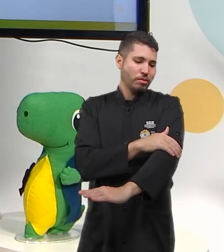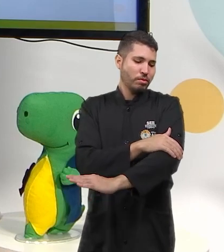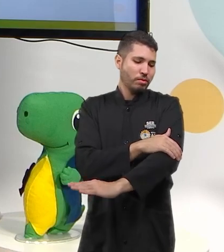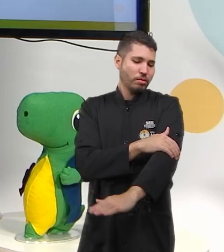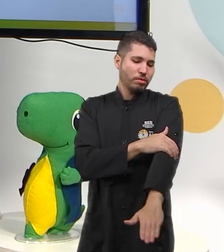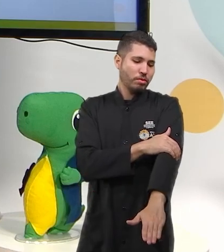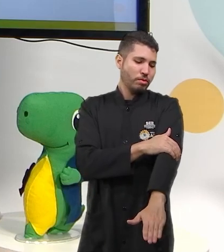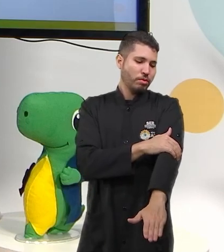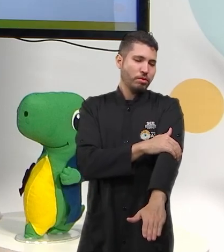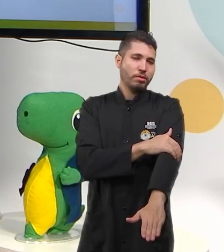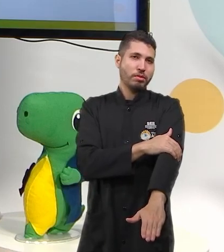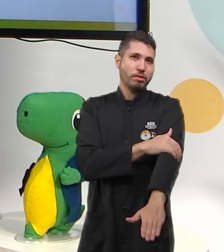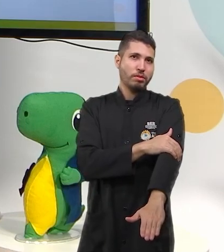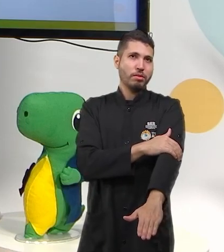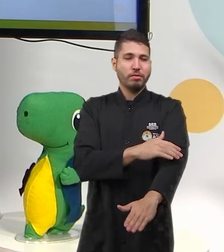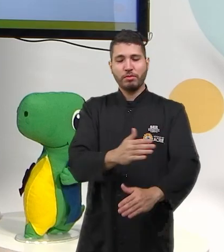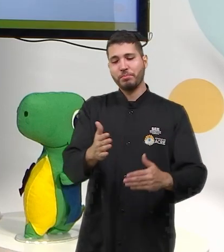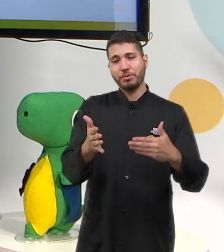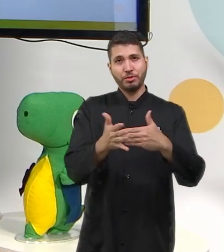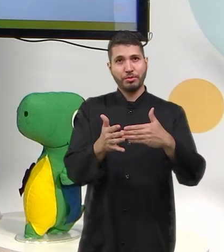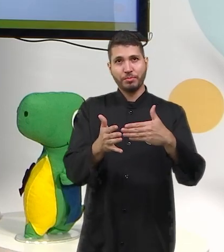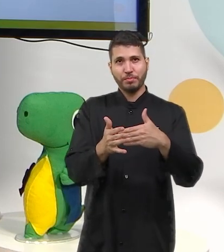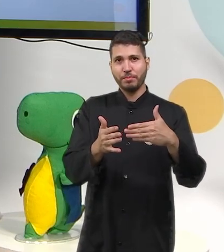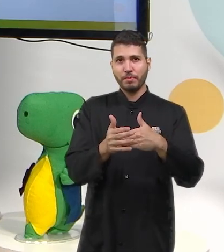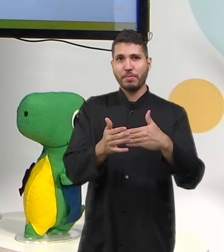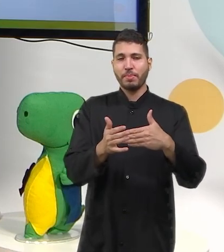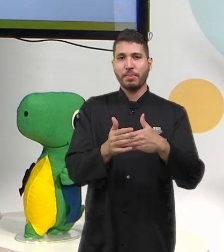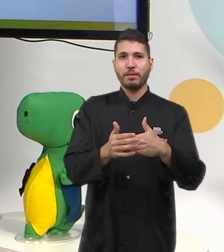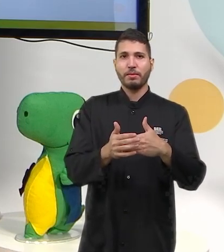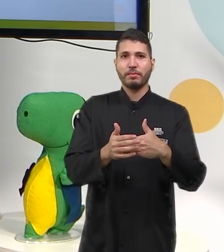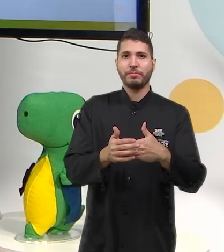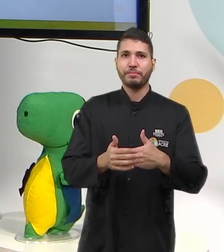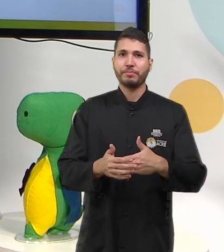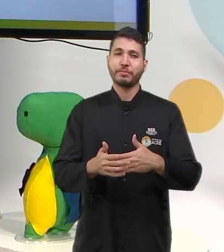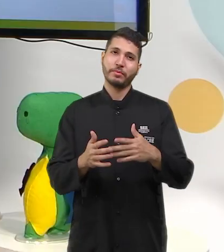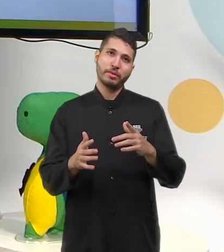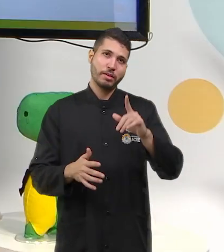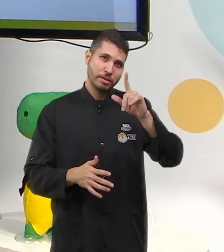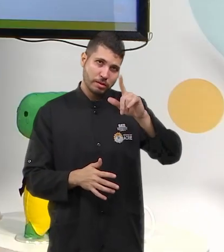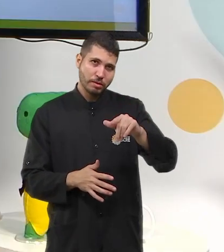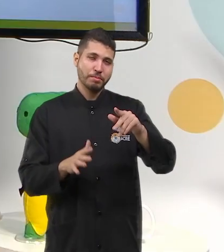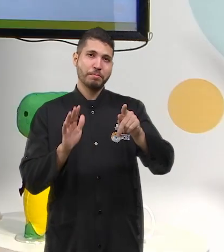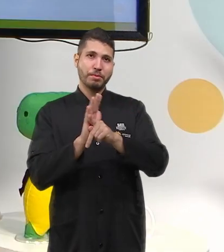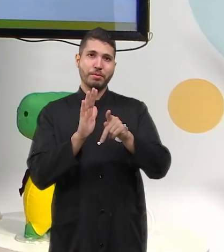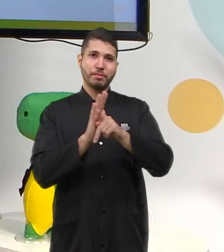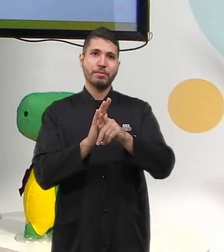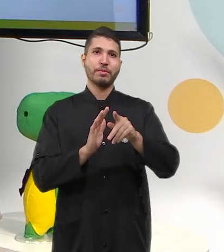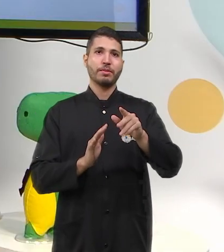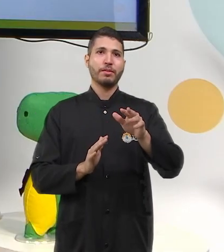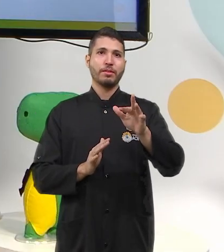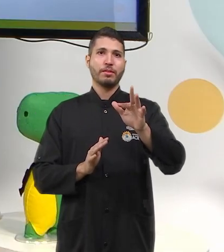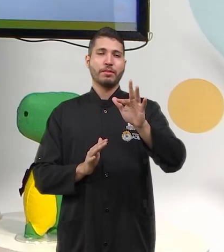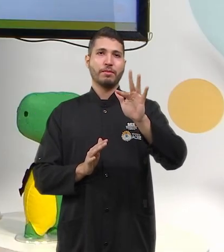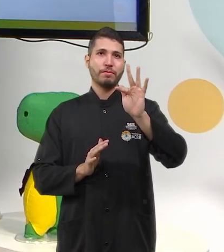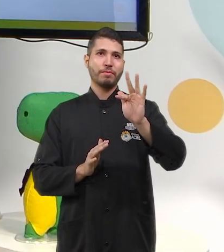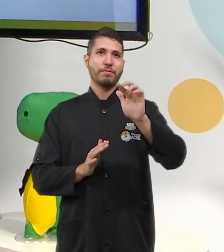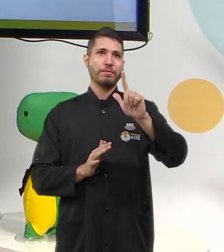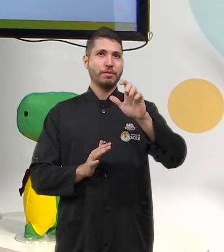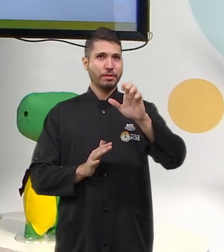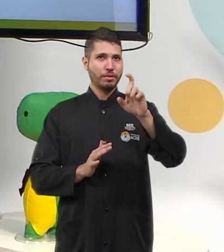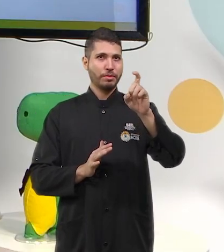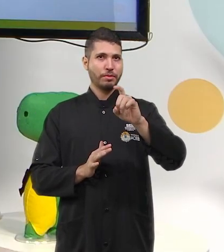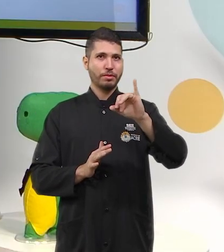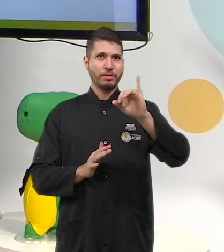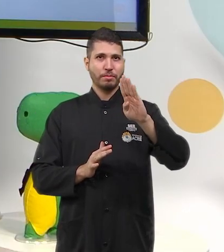ou limitada, você consegue ampliar. Tem gente que vai ter uma limitação na articulação do ombro, vai ter gente,